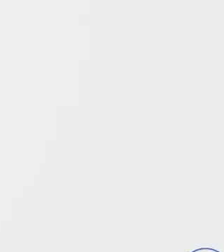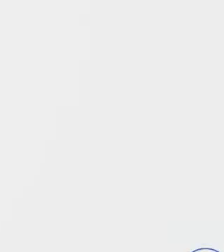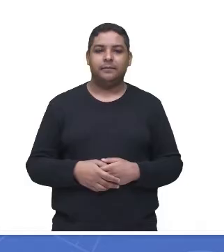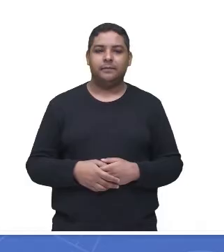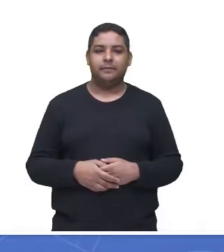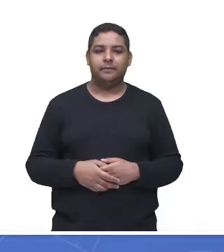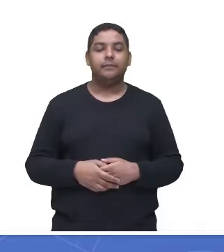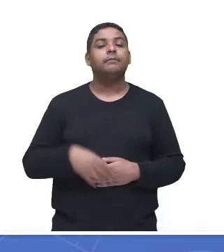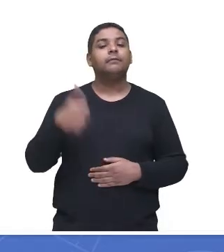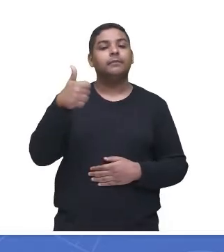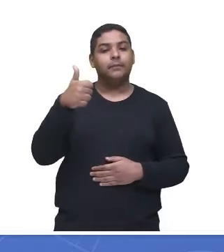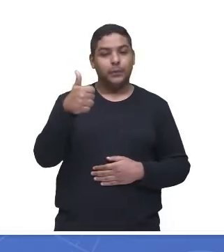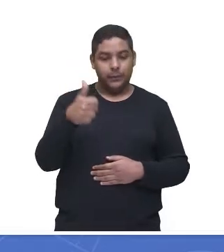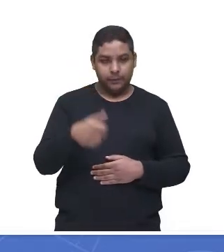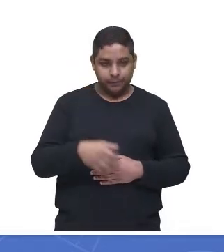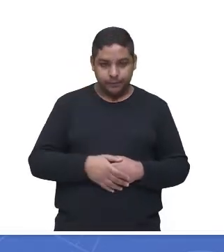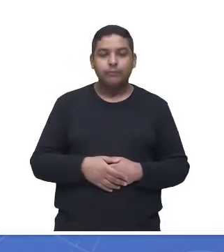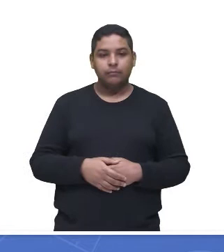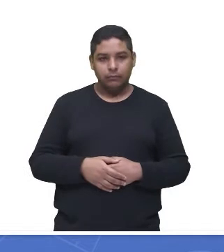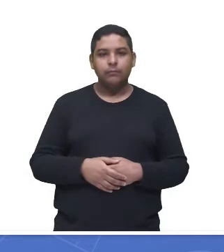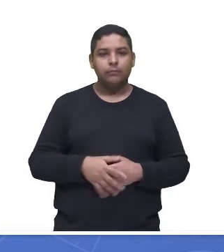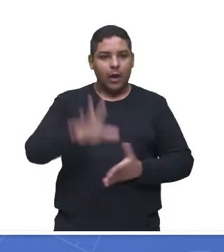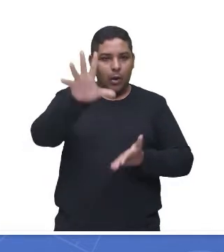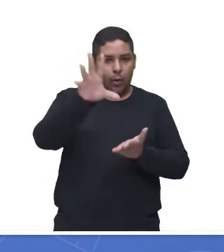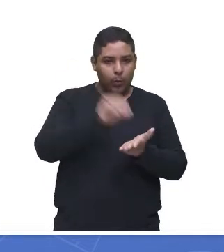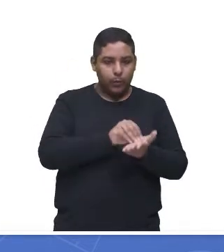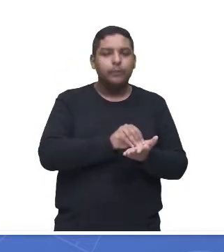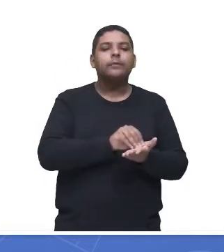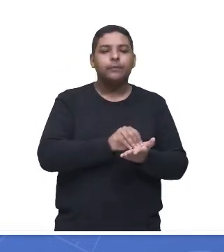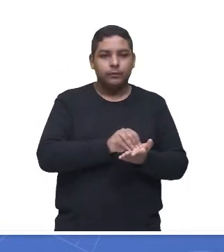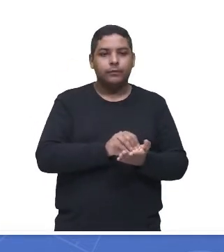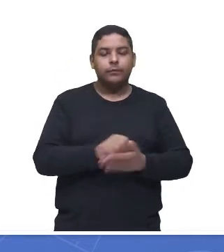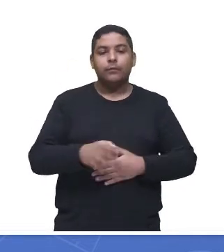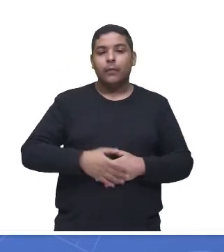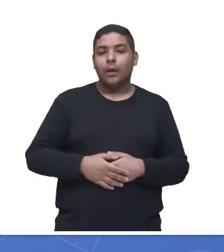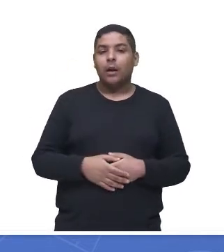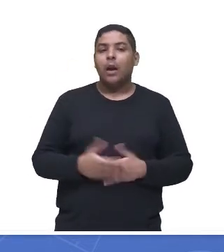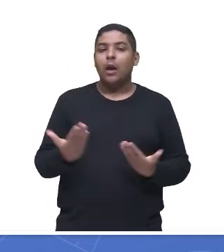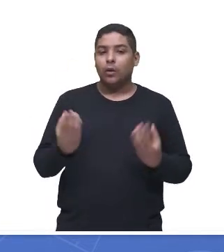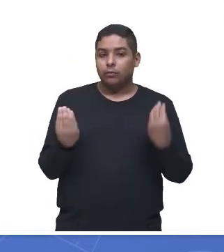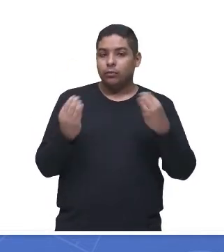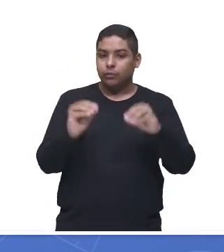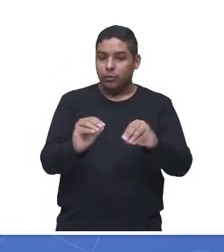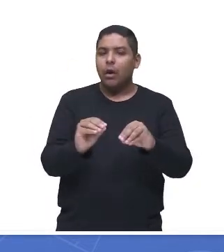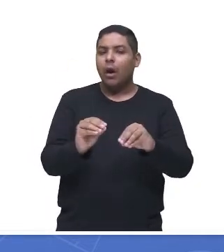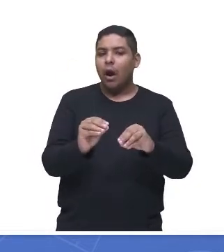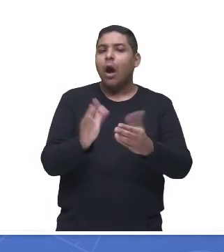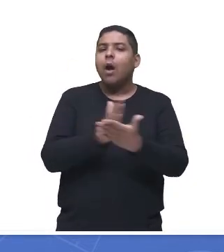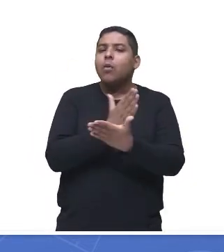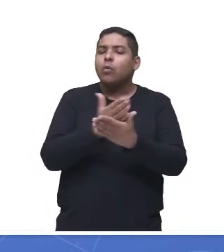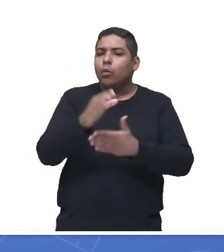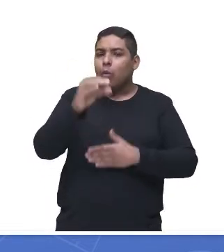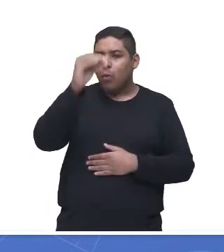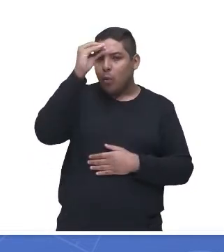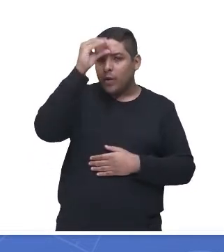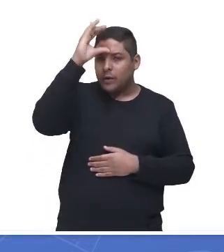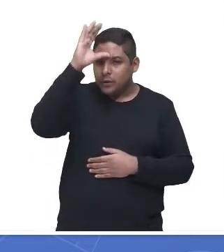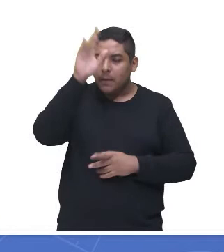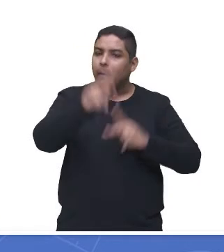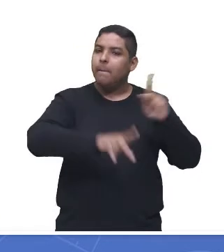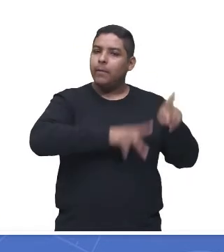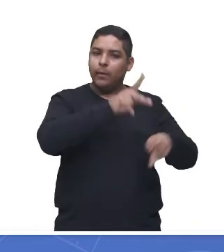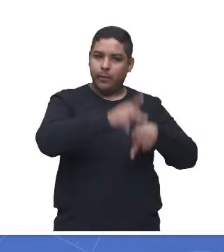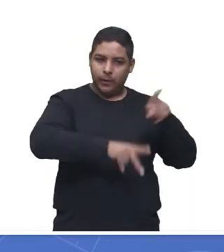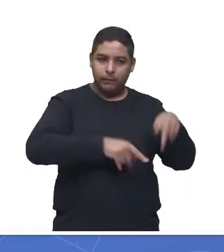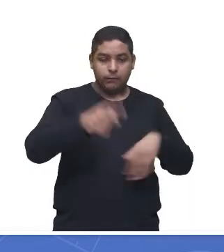Primeira questão, anotem aí. Cite algum conhecimento popular que